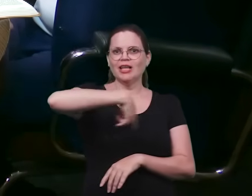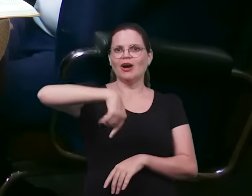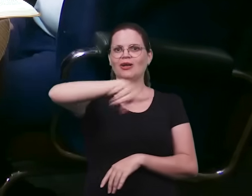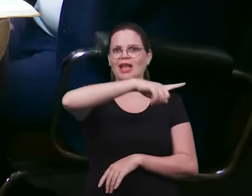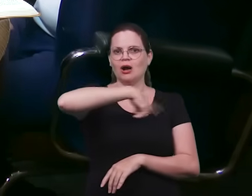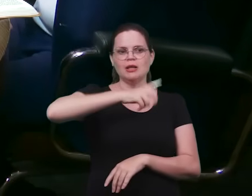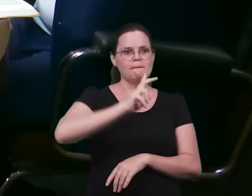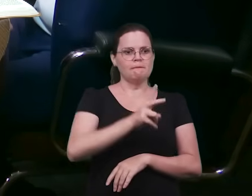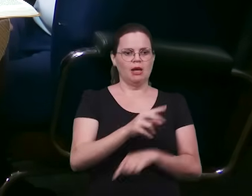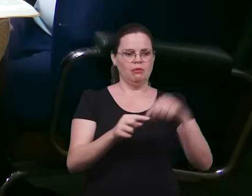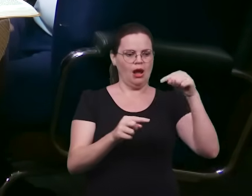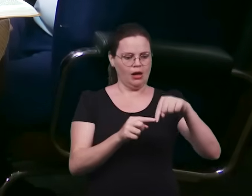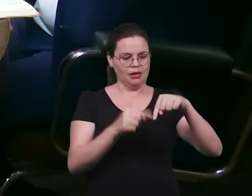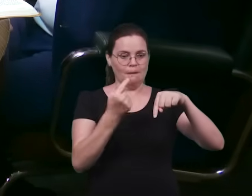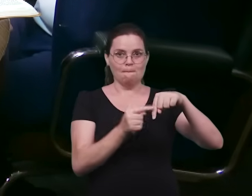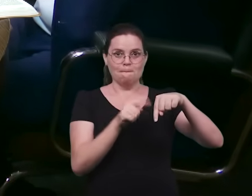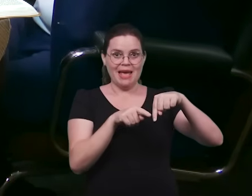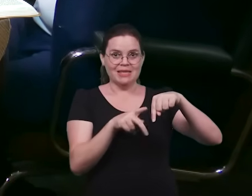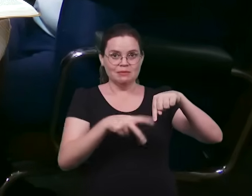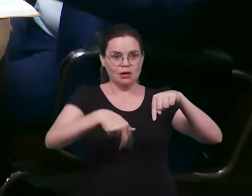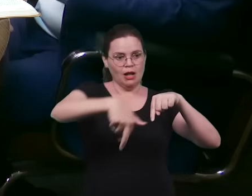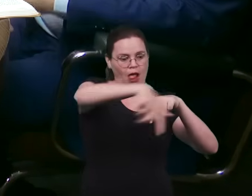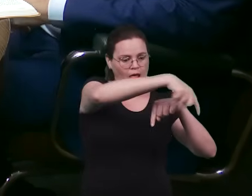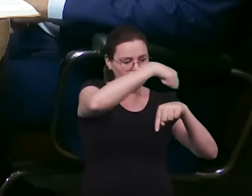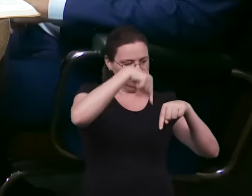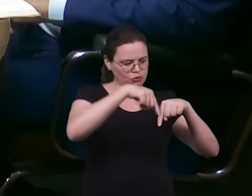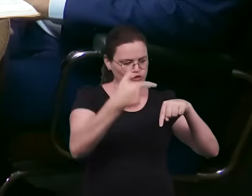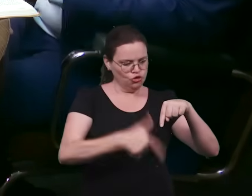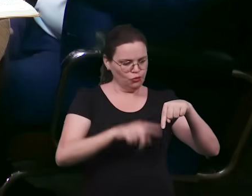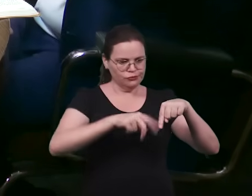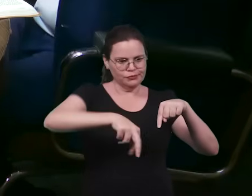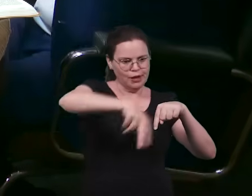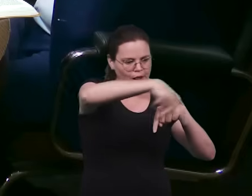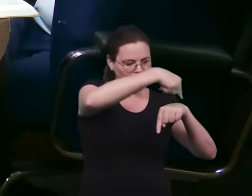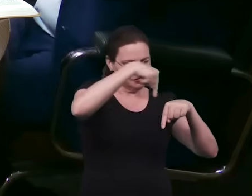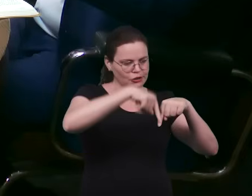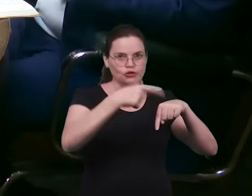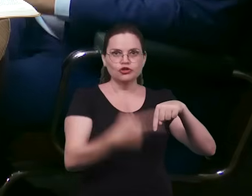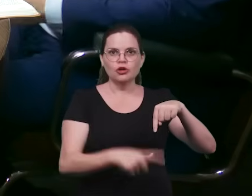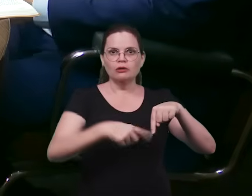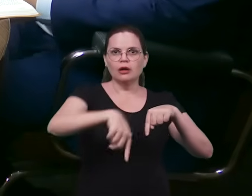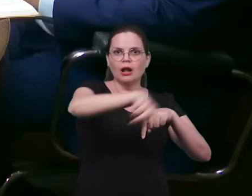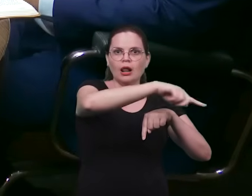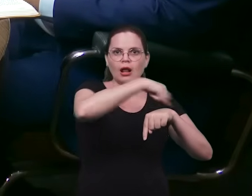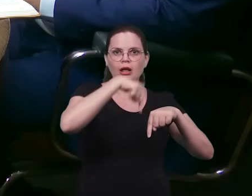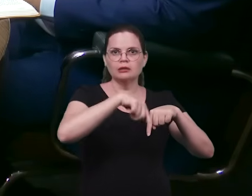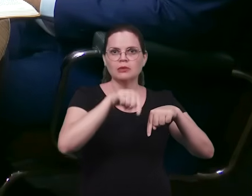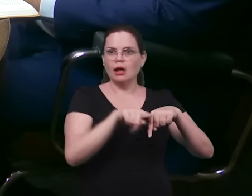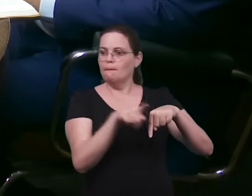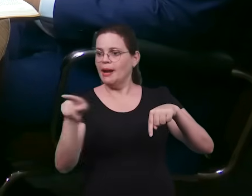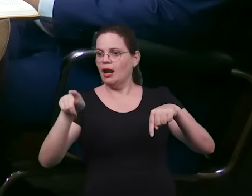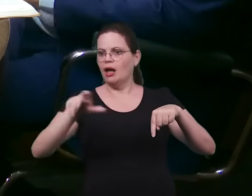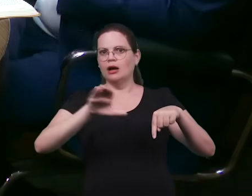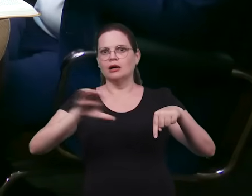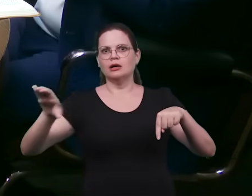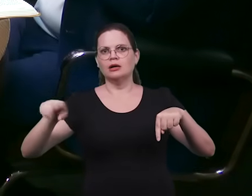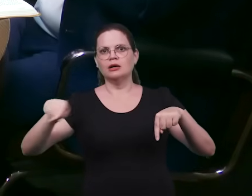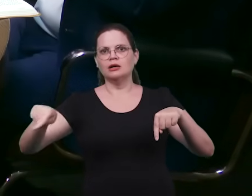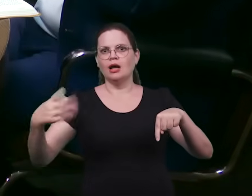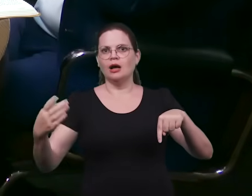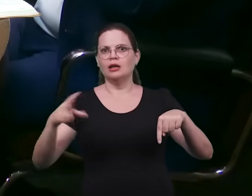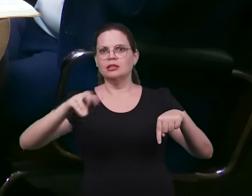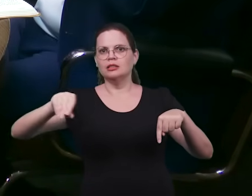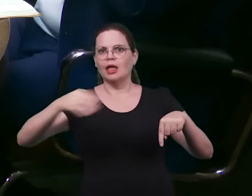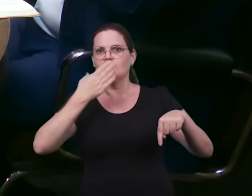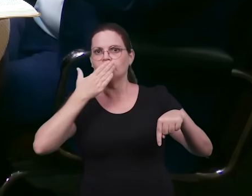chegar no destino que Deus tinha, que era cruzar o Jordão e entrar na terra de Canaã. Então, virar para